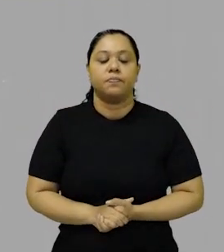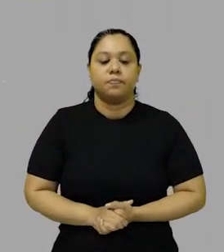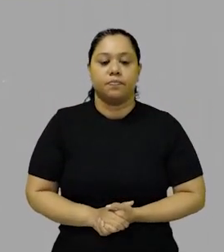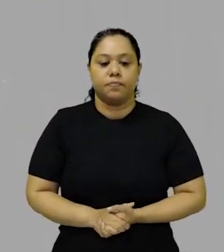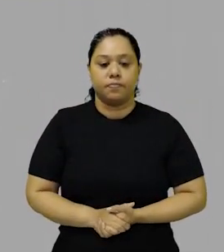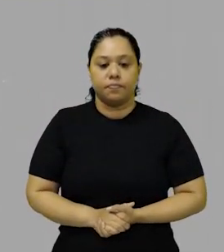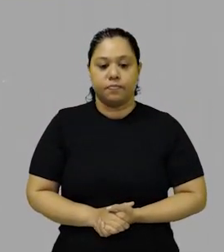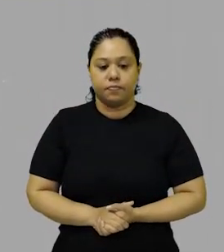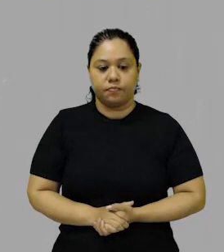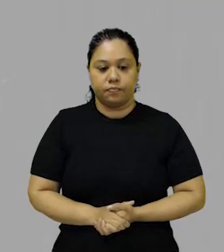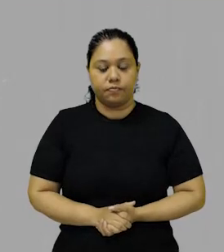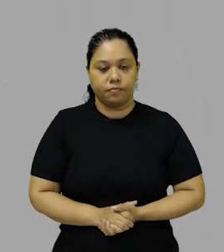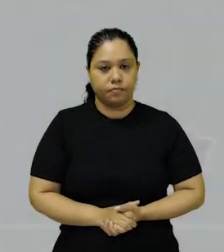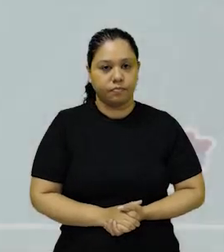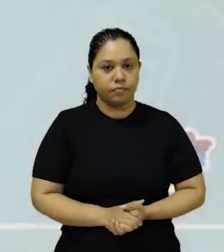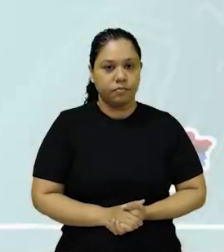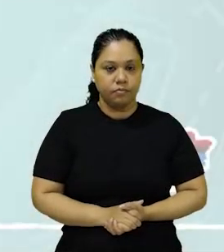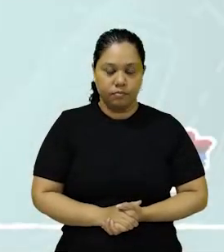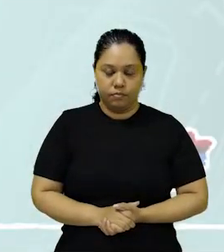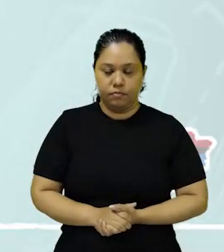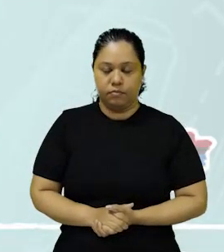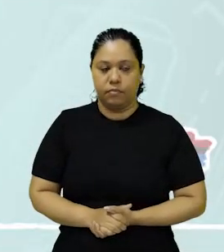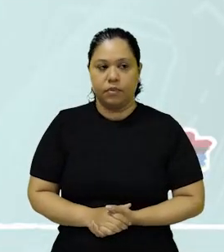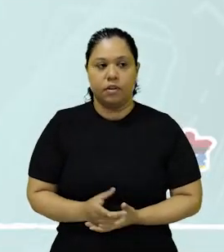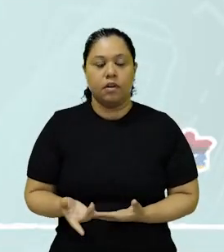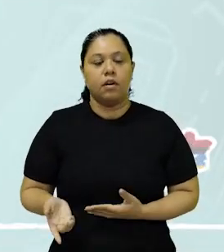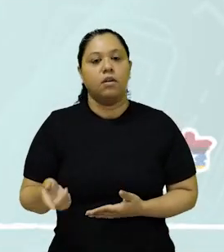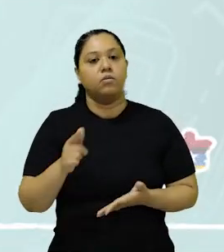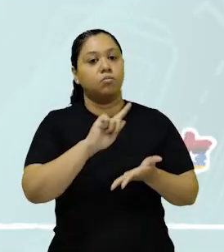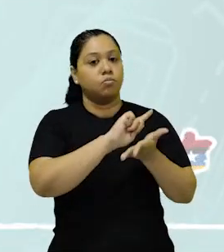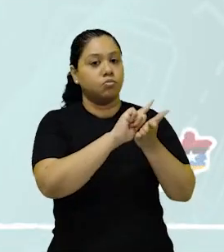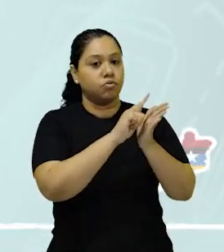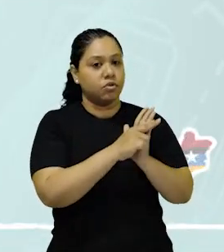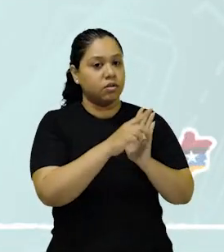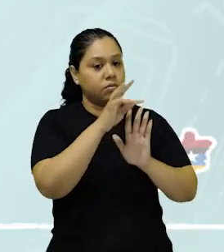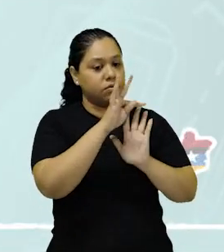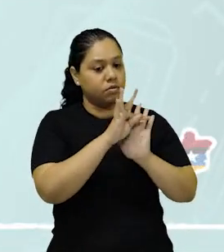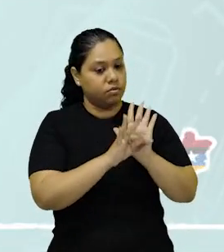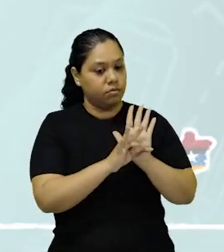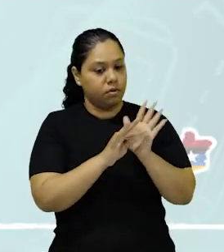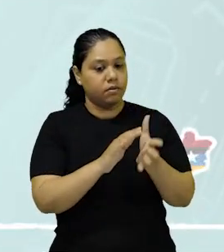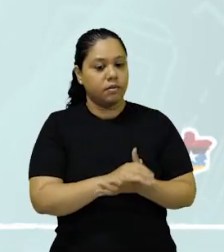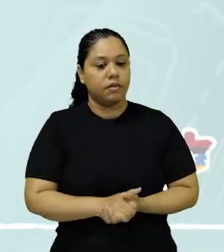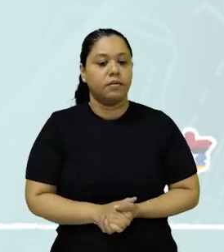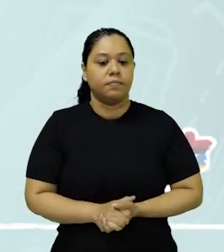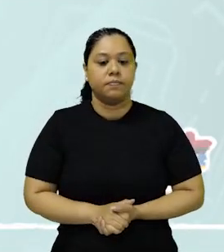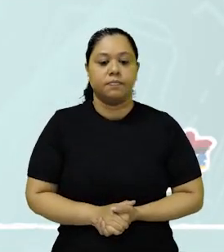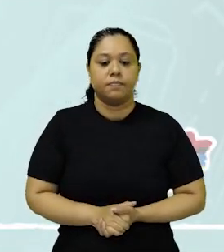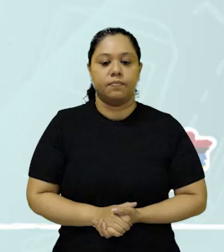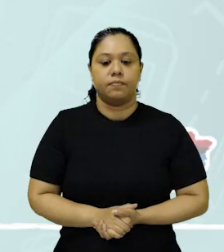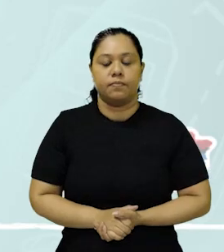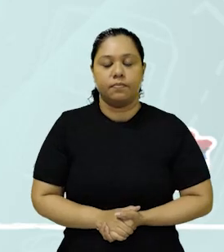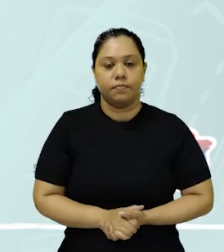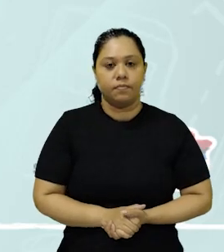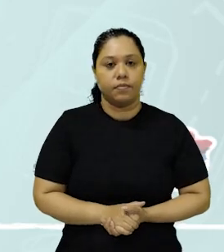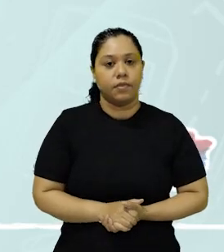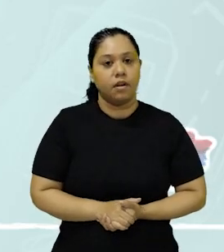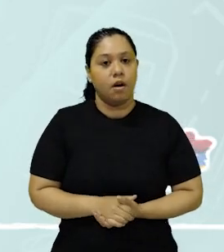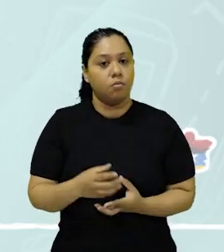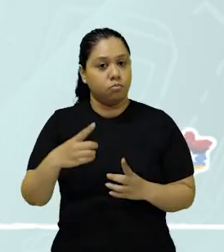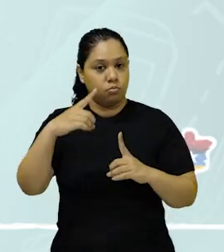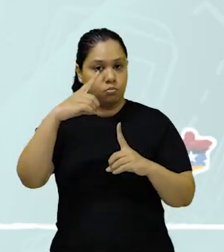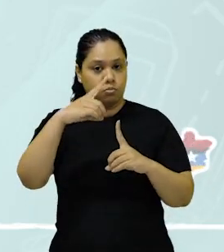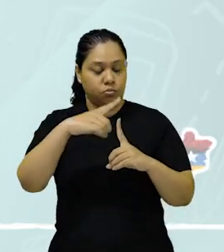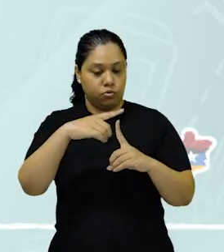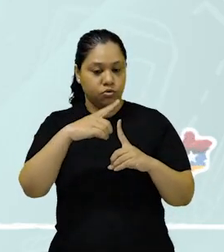bom? Então, vamos lá. Textual genres, os gêneros textuais, né? O gênero textual é um tipo